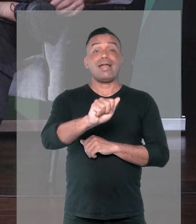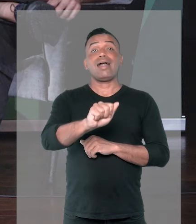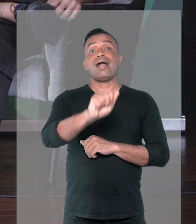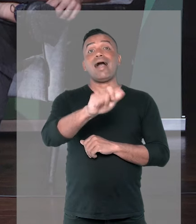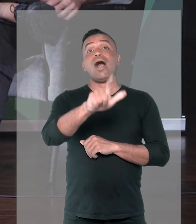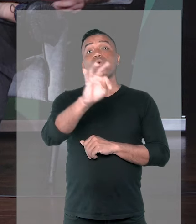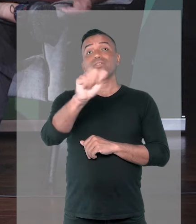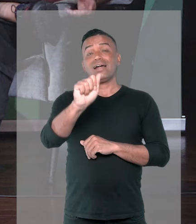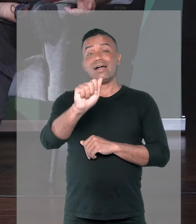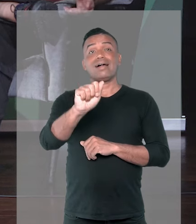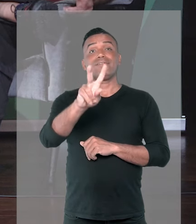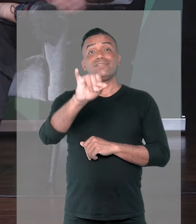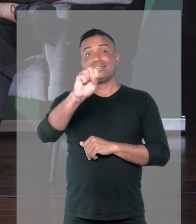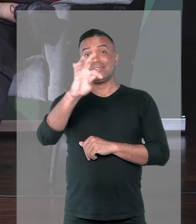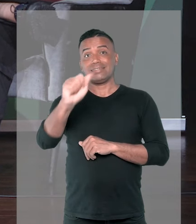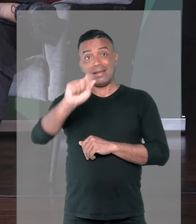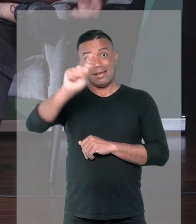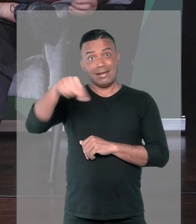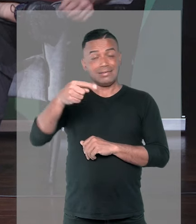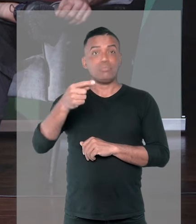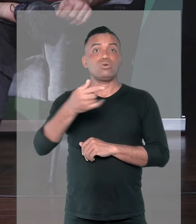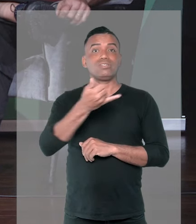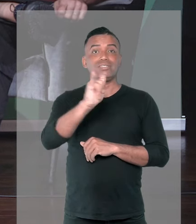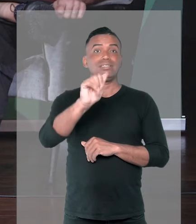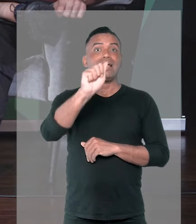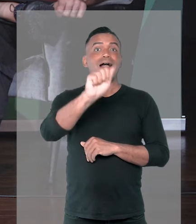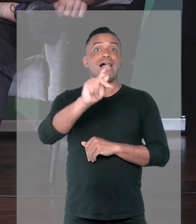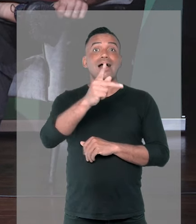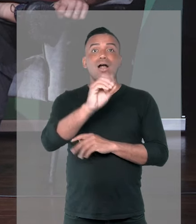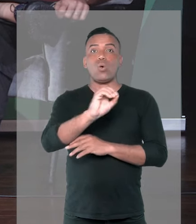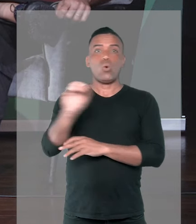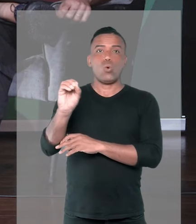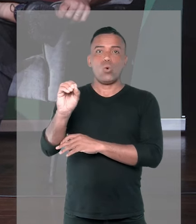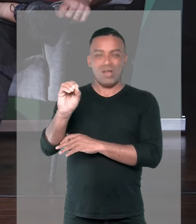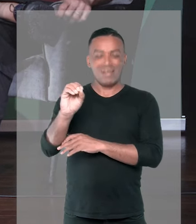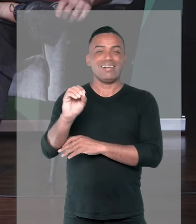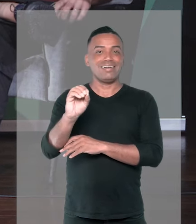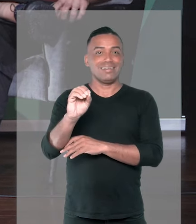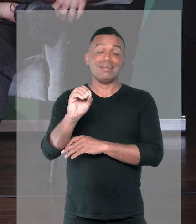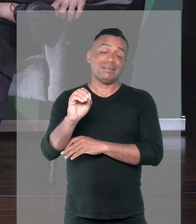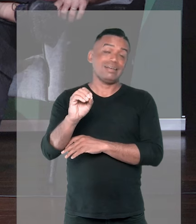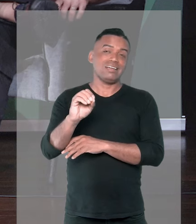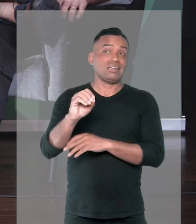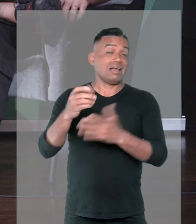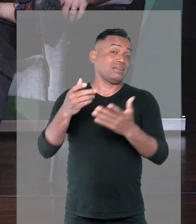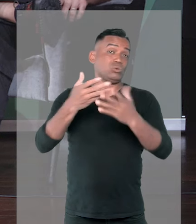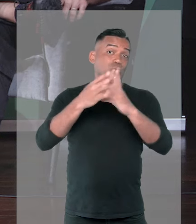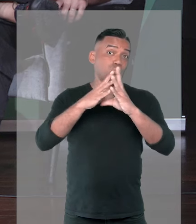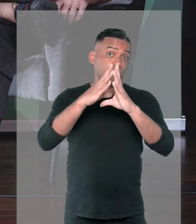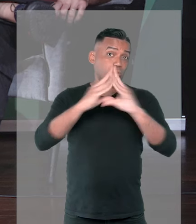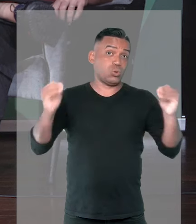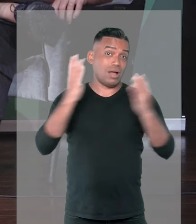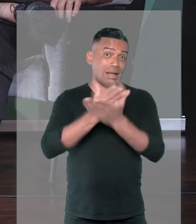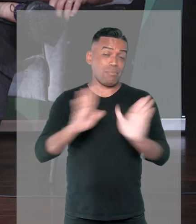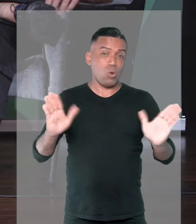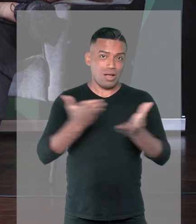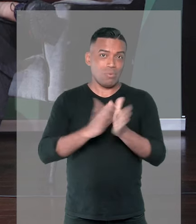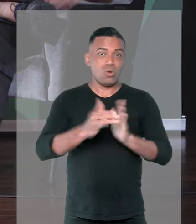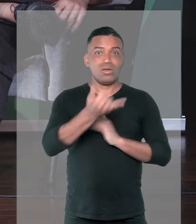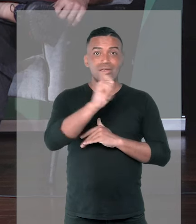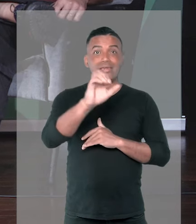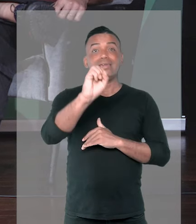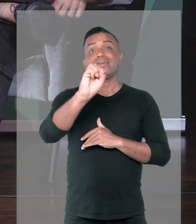iaru e os dois praticamente Alta Vista obviamente não existe de forma nenhuma e a ru existe mas não tem nada a ver com busca então